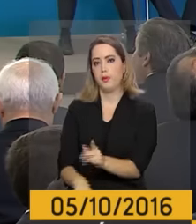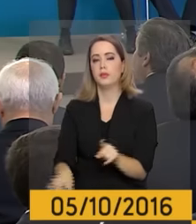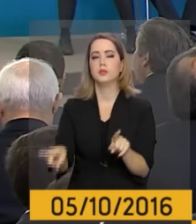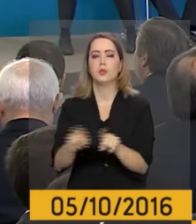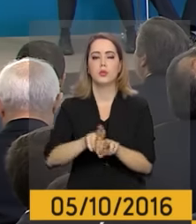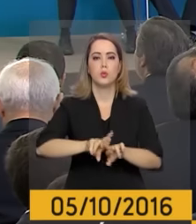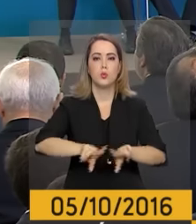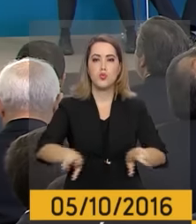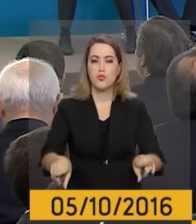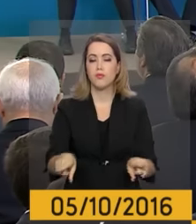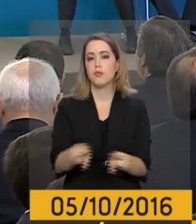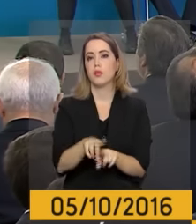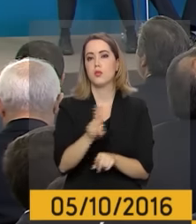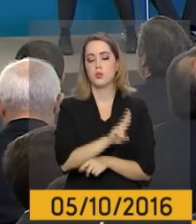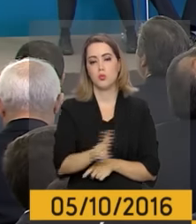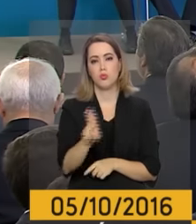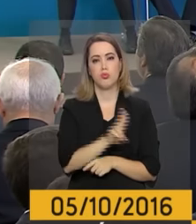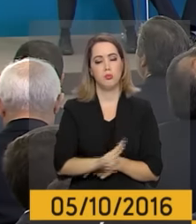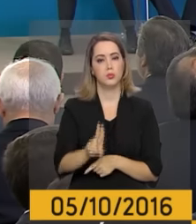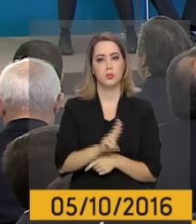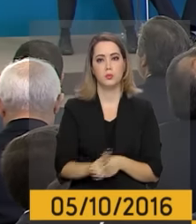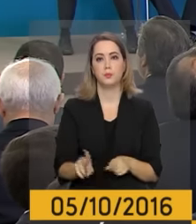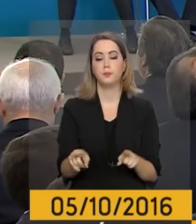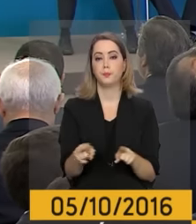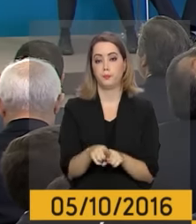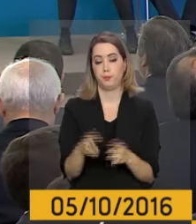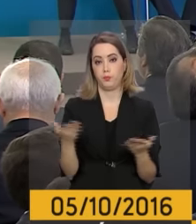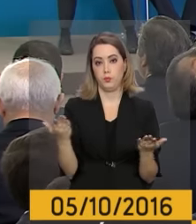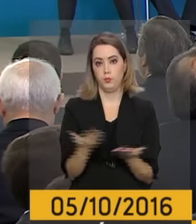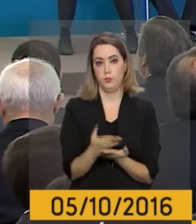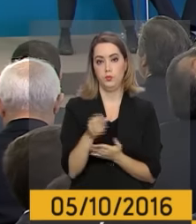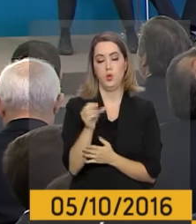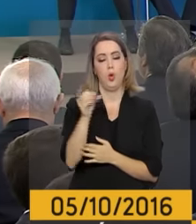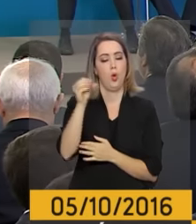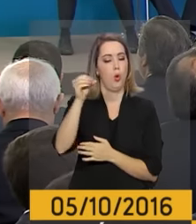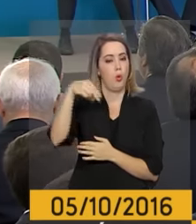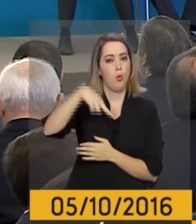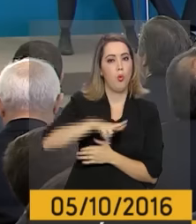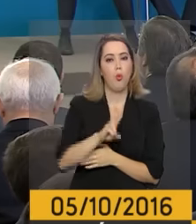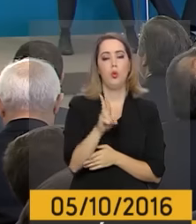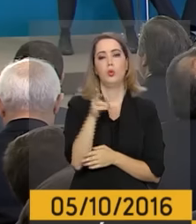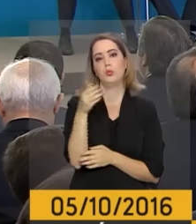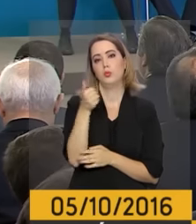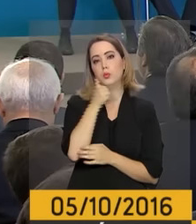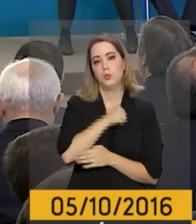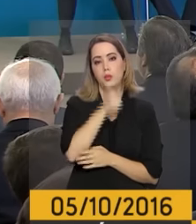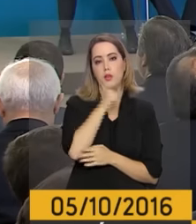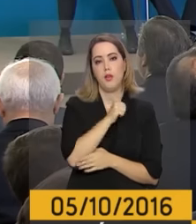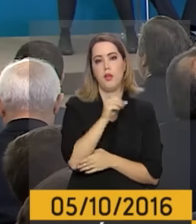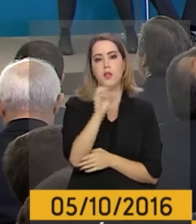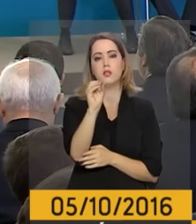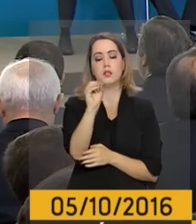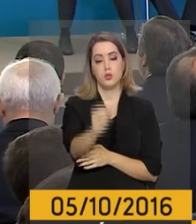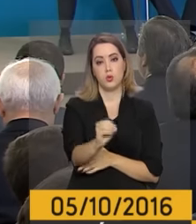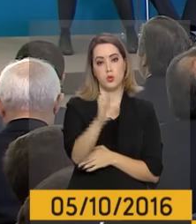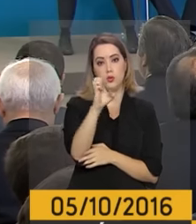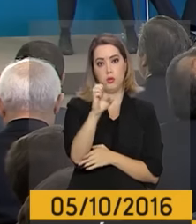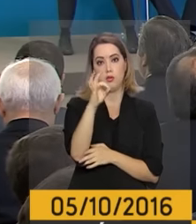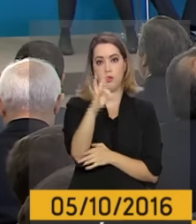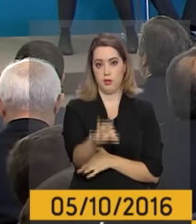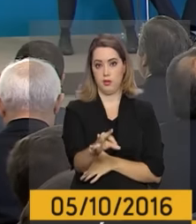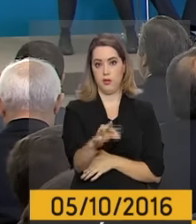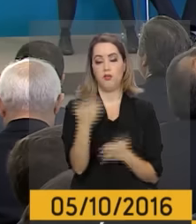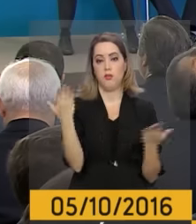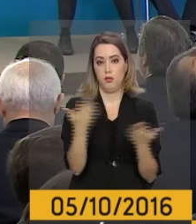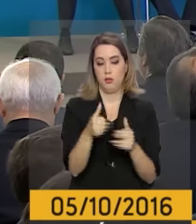UNFPA, OPAS, OMS, que aqui estão, ONU Mulheres, OIT, enfim, cumprimentar a